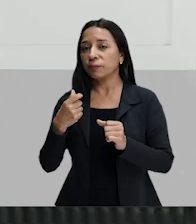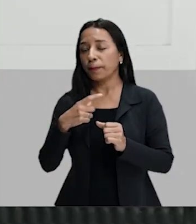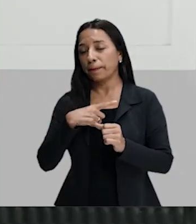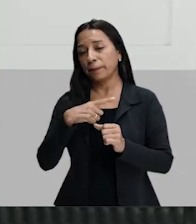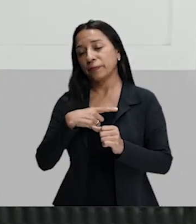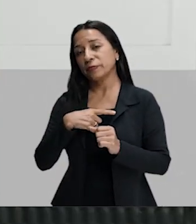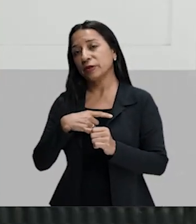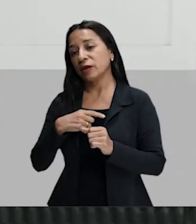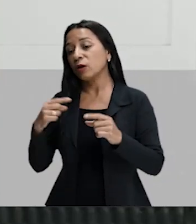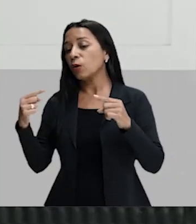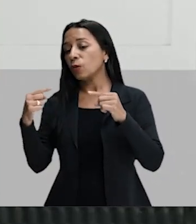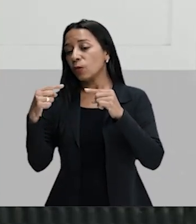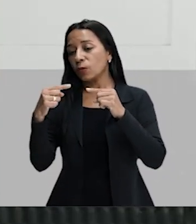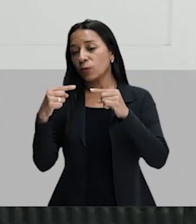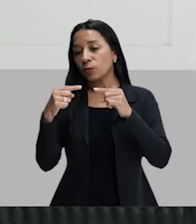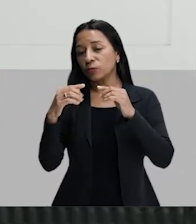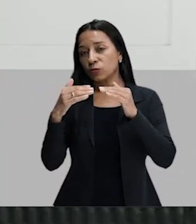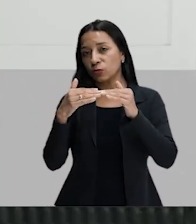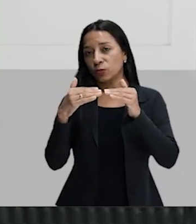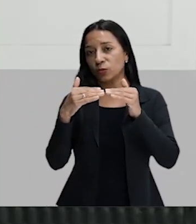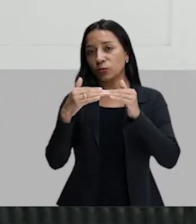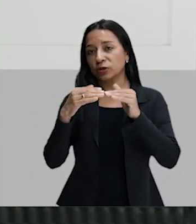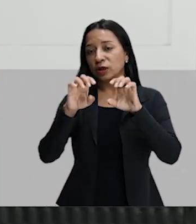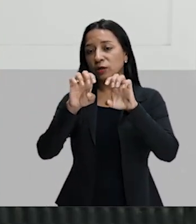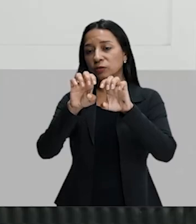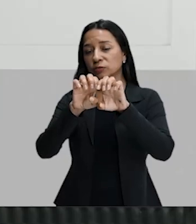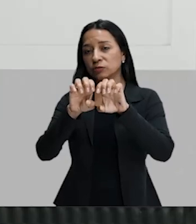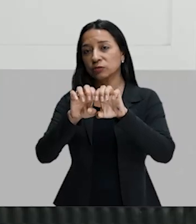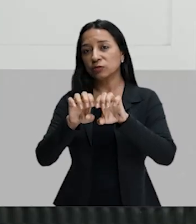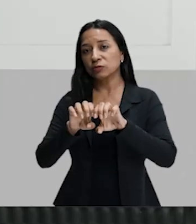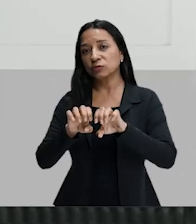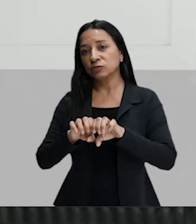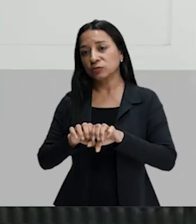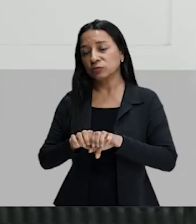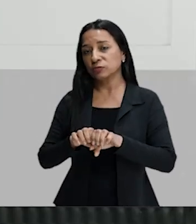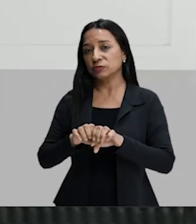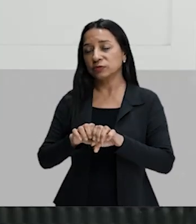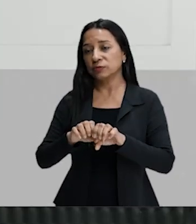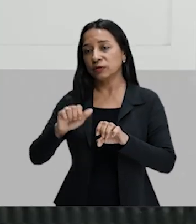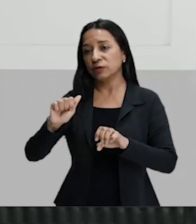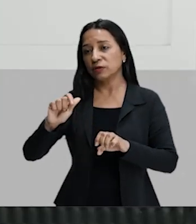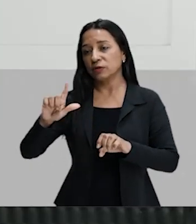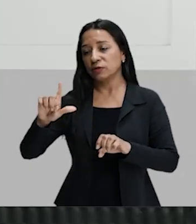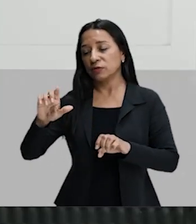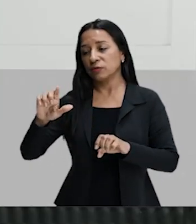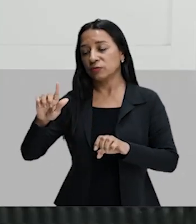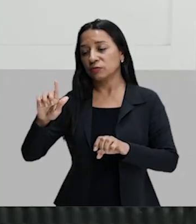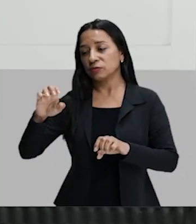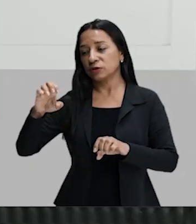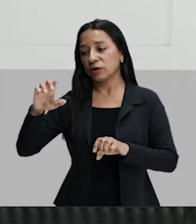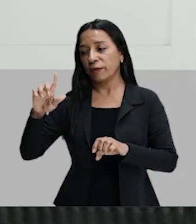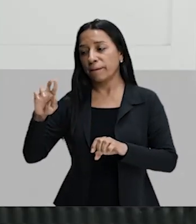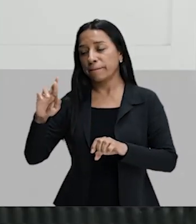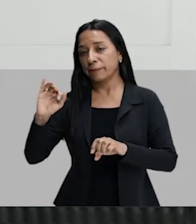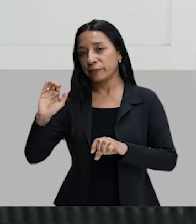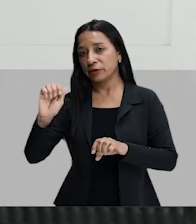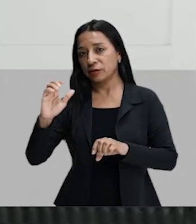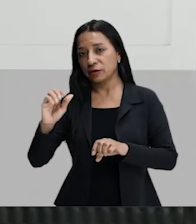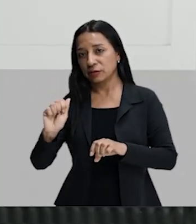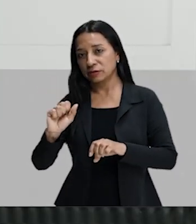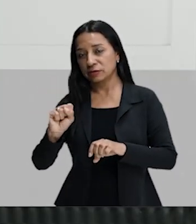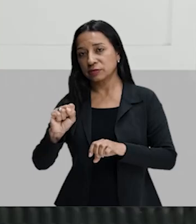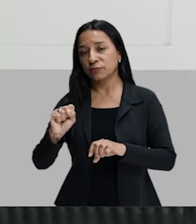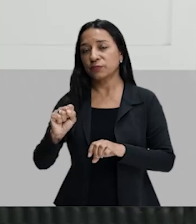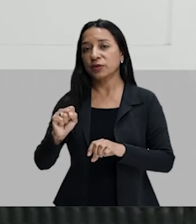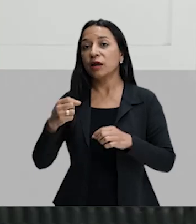com estruturas algébricas, tá? Chamadas de polinômio. Aqui no ensino médio a gente aprofunda um pouco mais esse